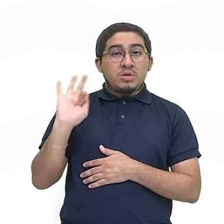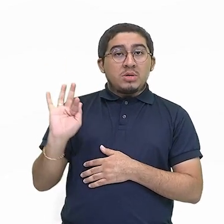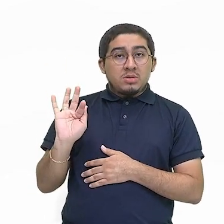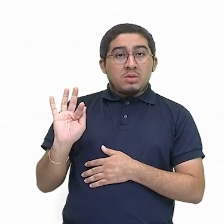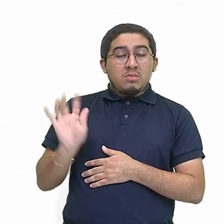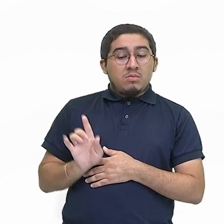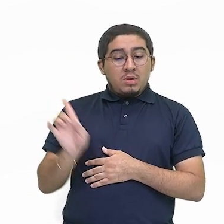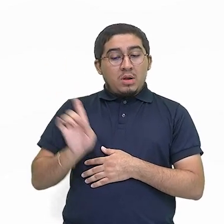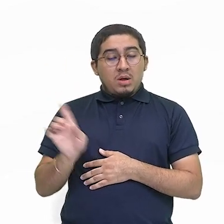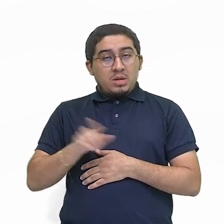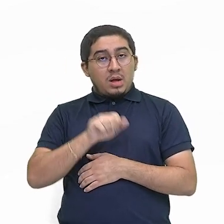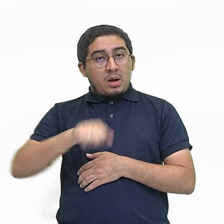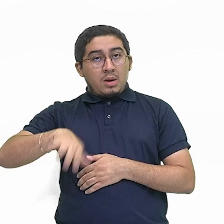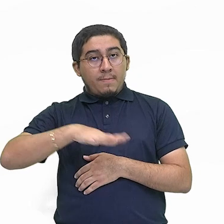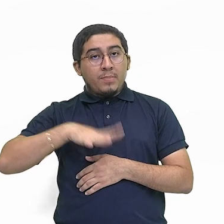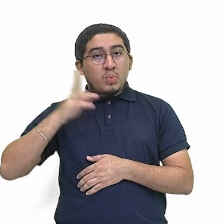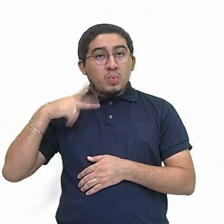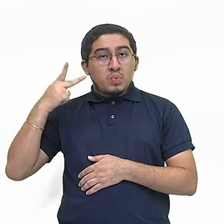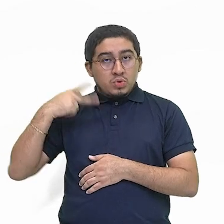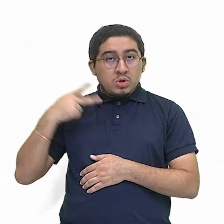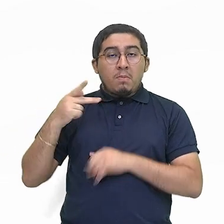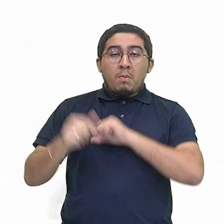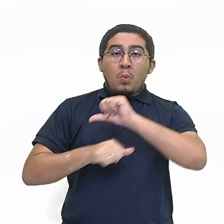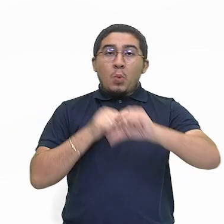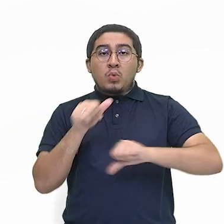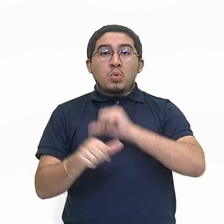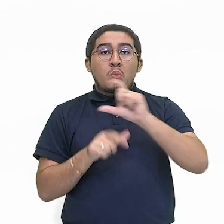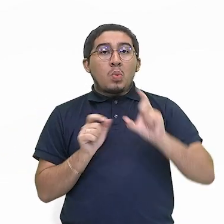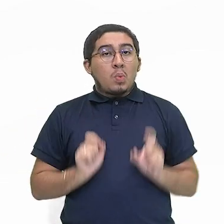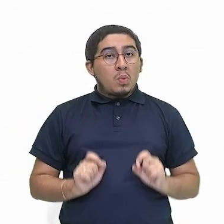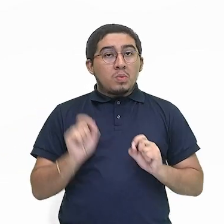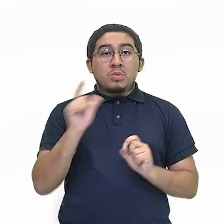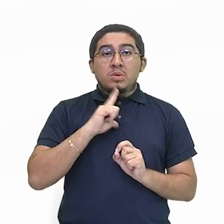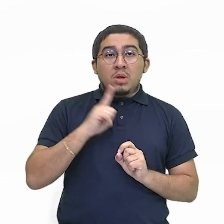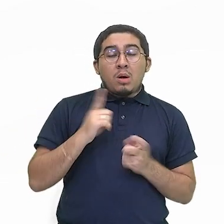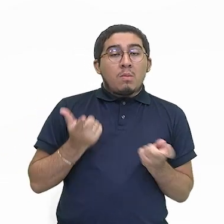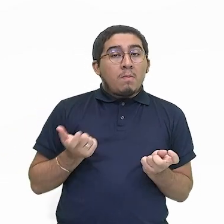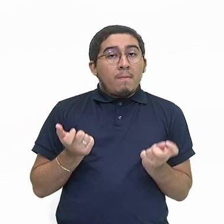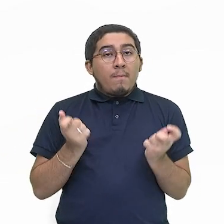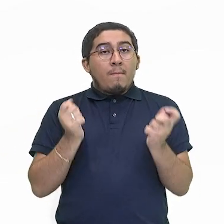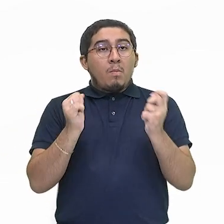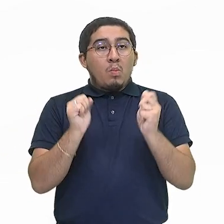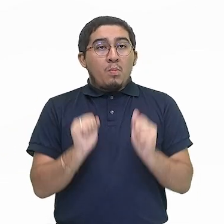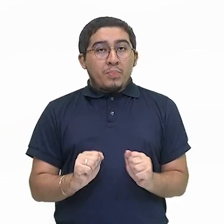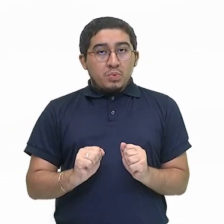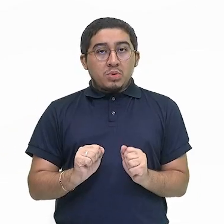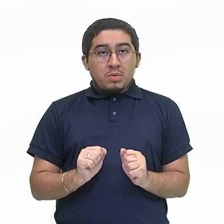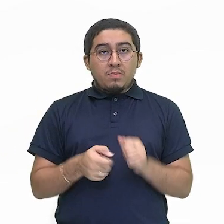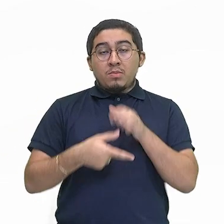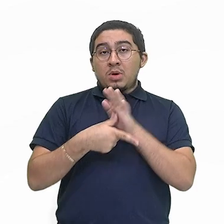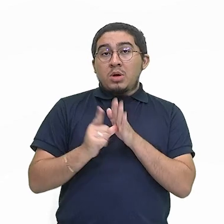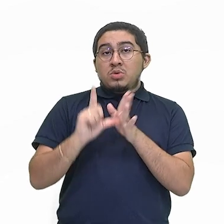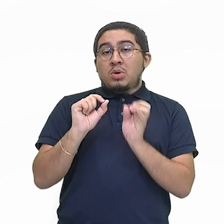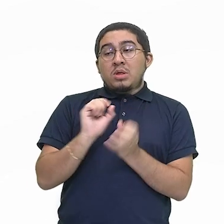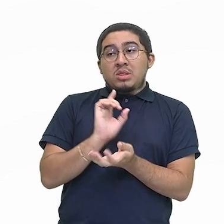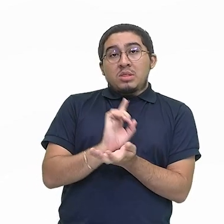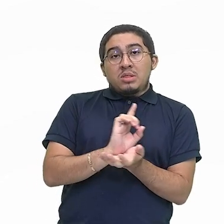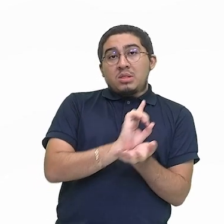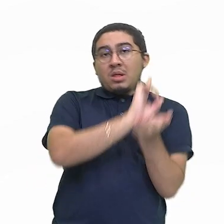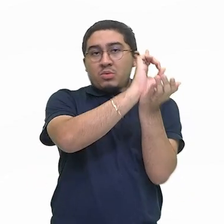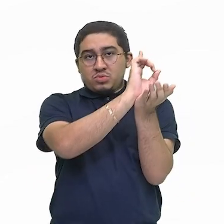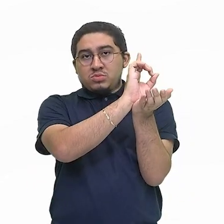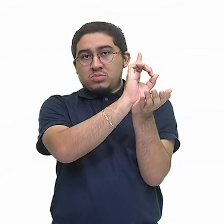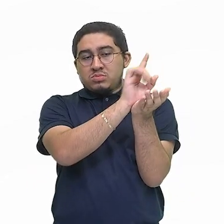é na área política, ela muda a concepção do poder. Aquele poder que era dado por Deus, então o